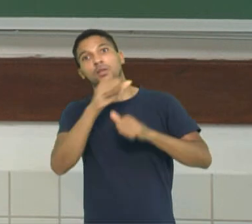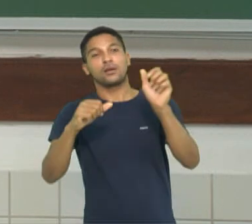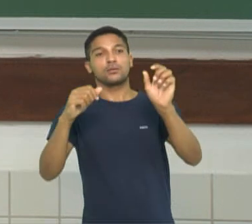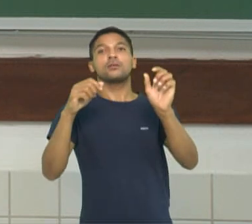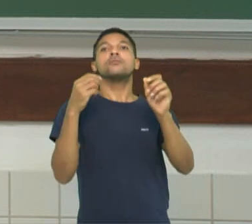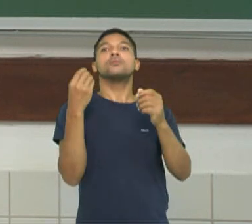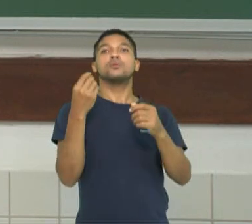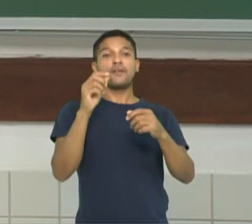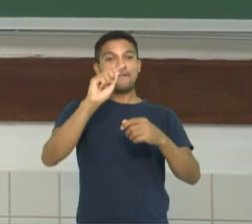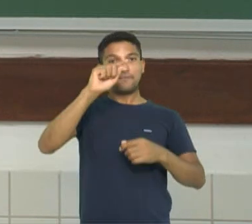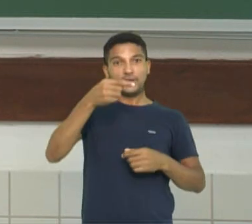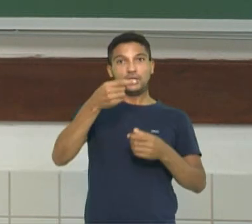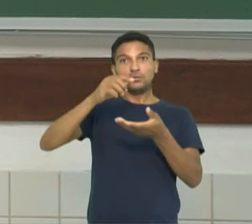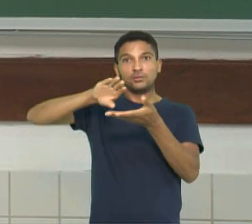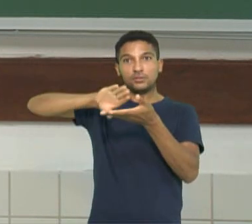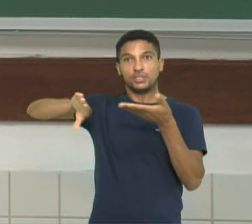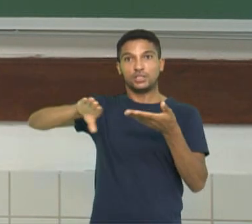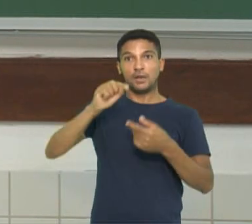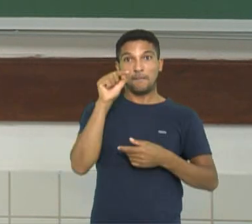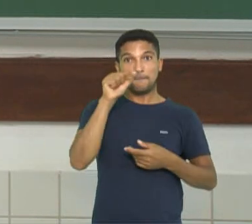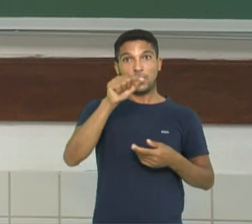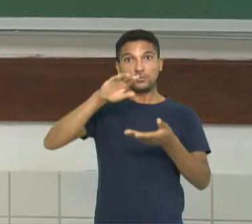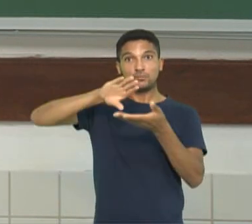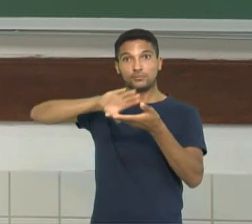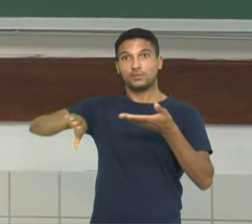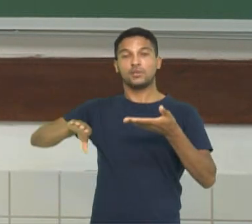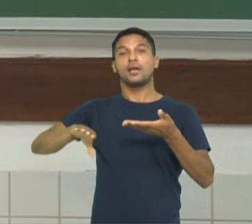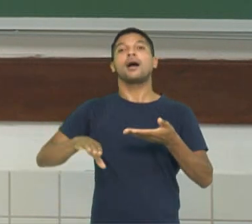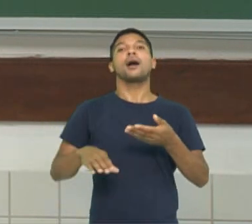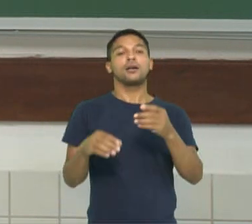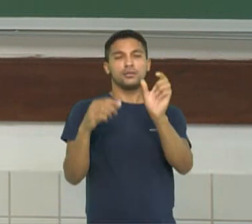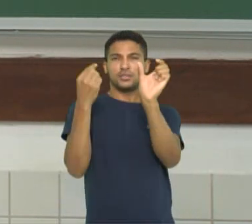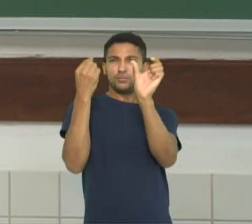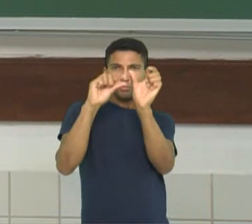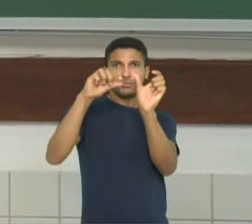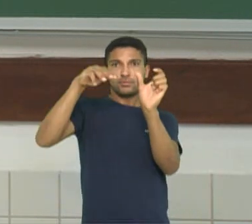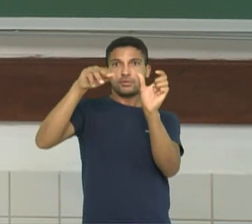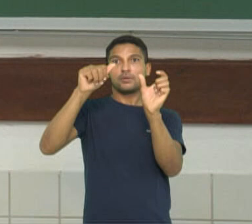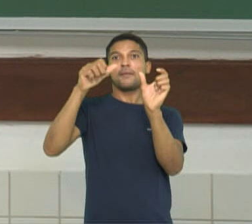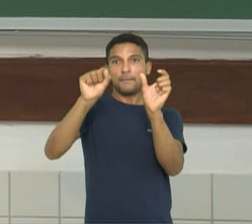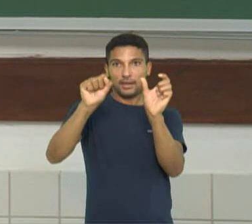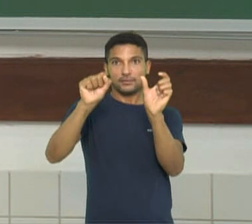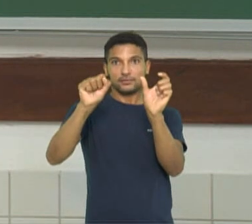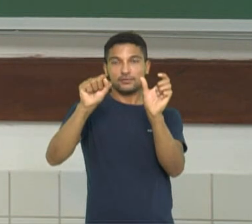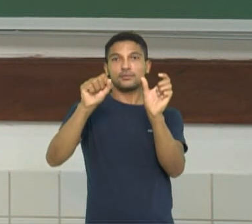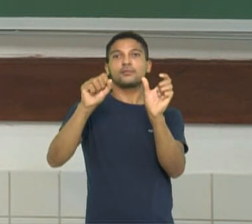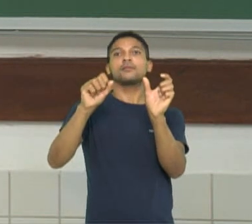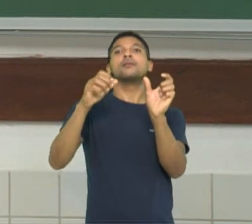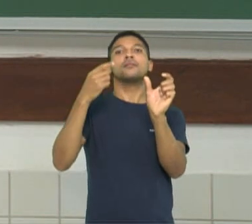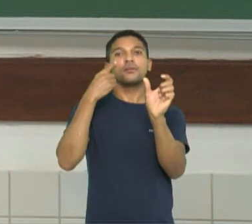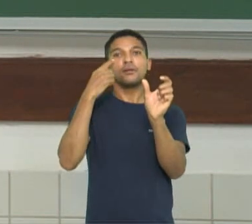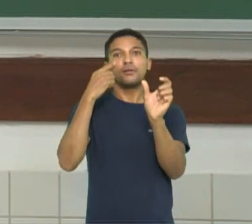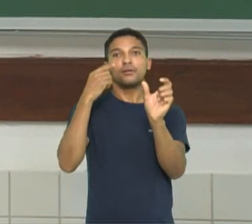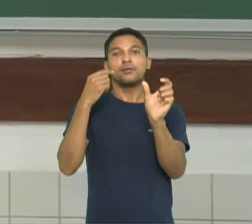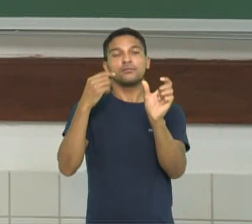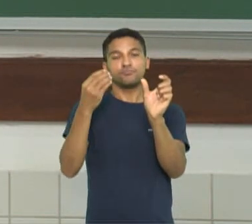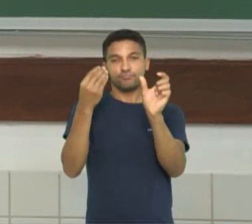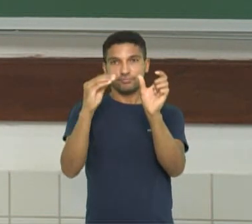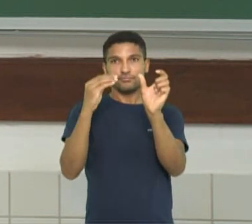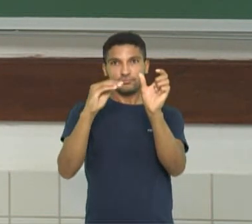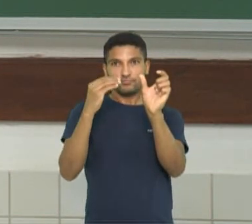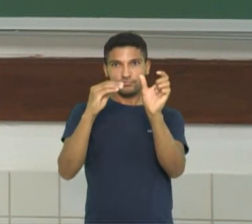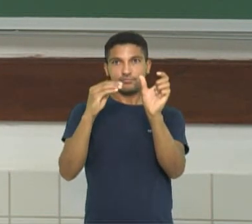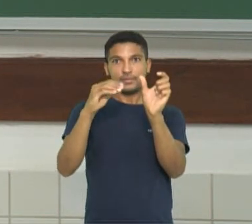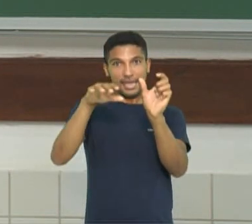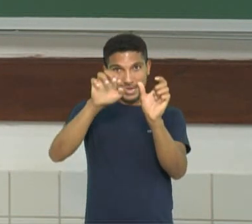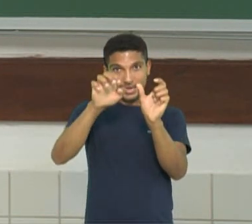o ponto ou a vírgula, unindo as orações, transformando elas em orações coordenadas sindéticas. Um tempo para fazer